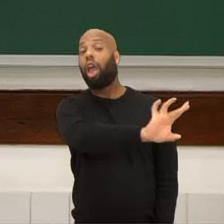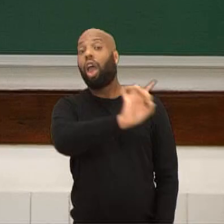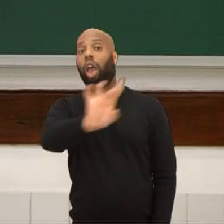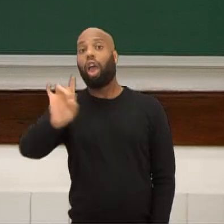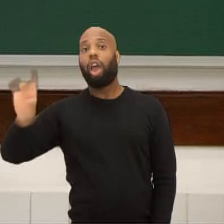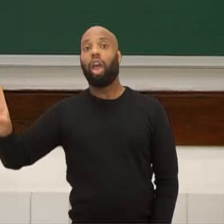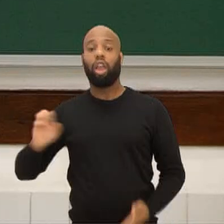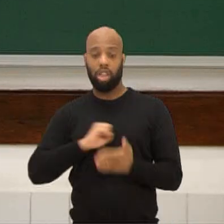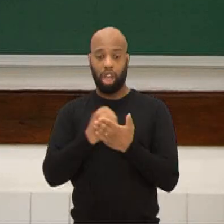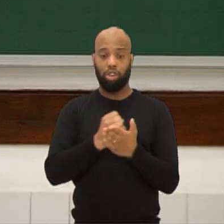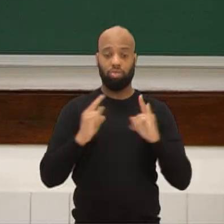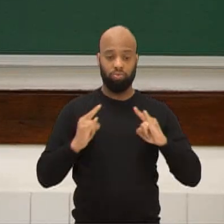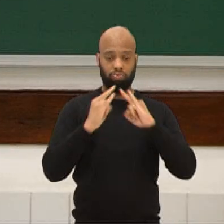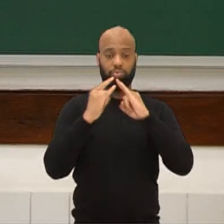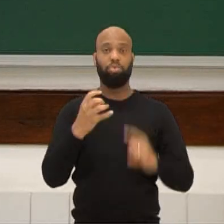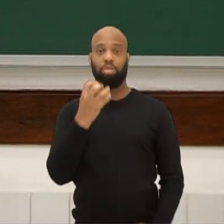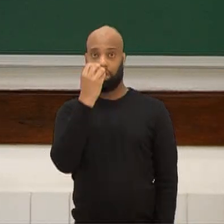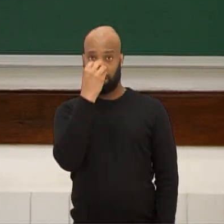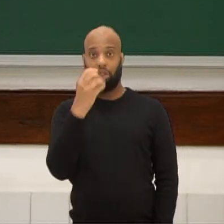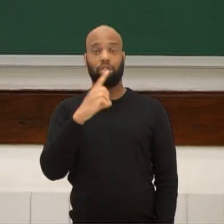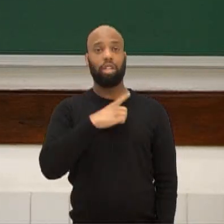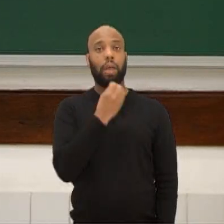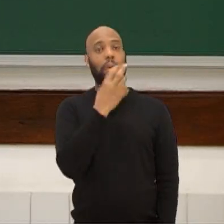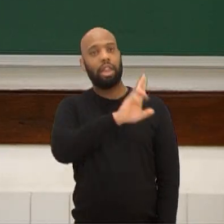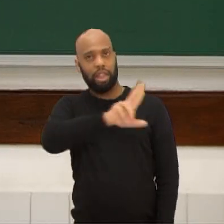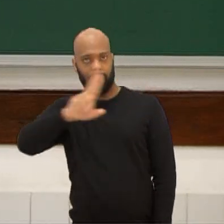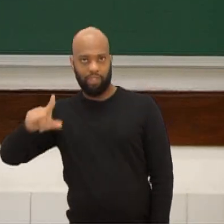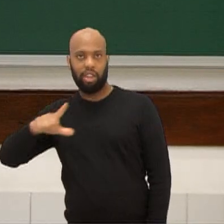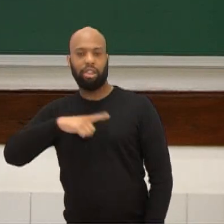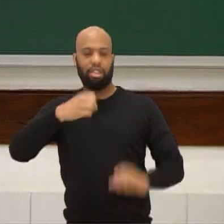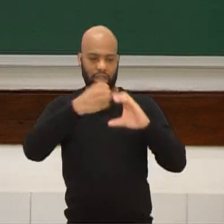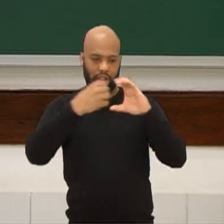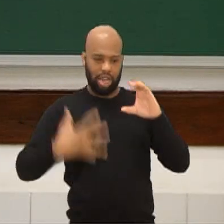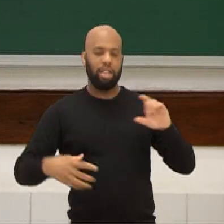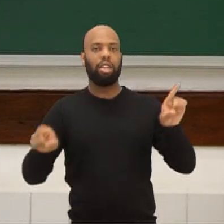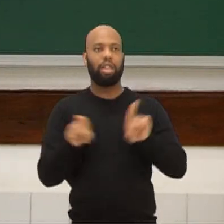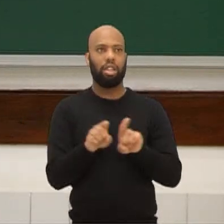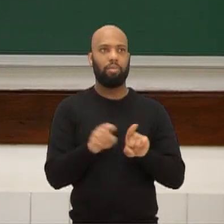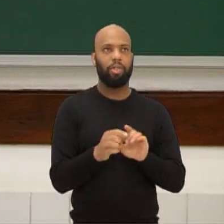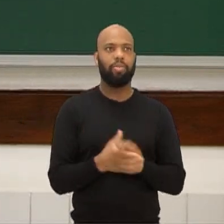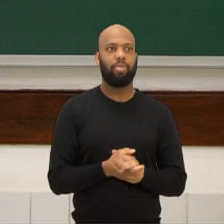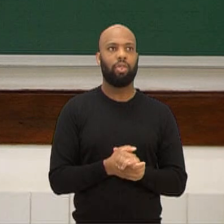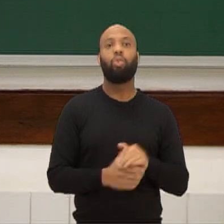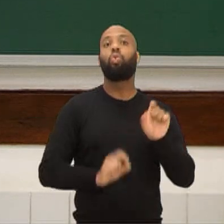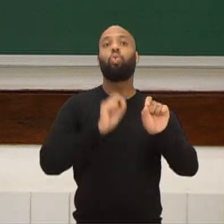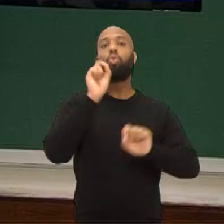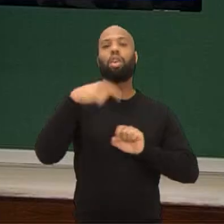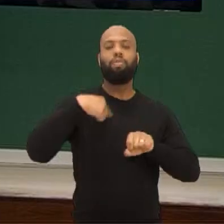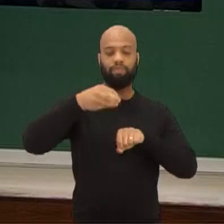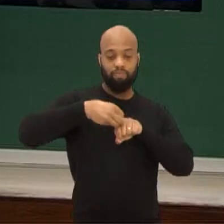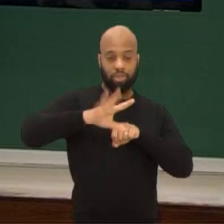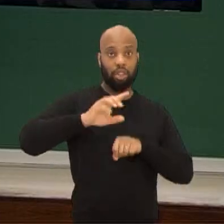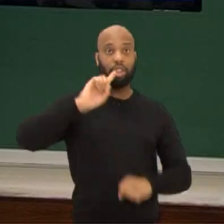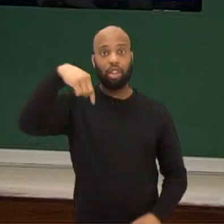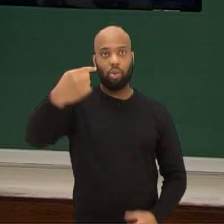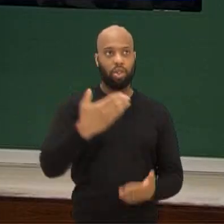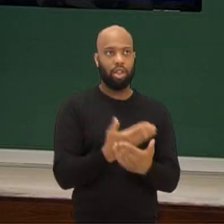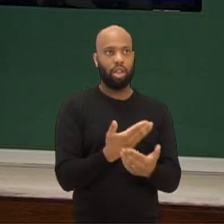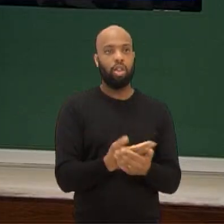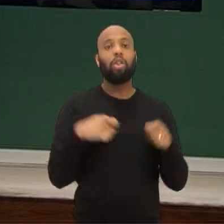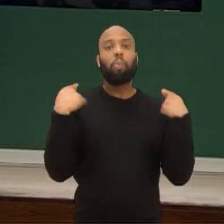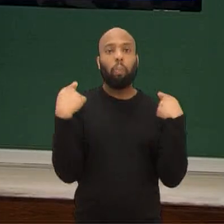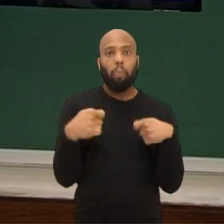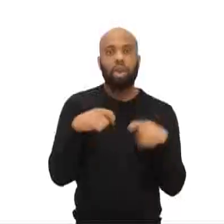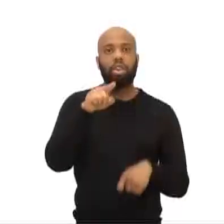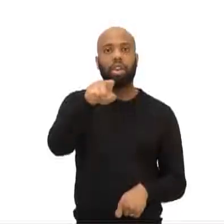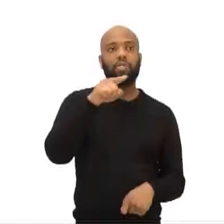seu objetivo, tem seu benefício e tem suas características. O que, que eu falei para vocês aqui para a próxima aula? Eu